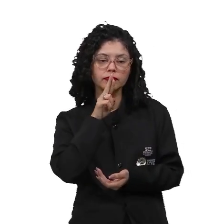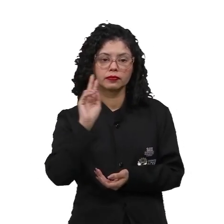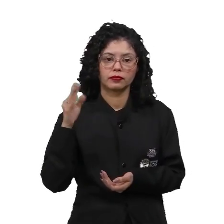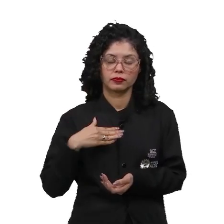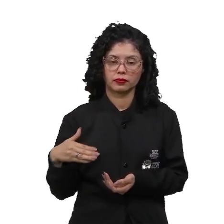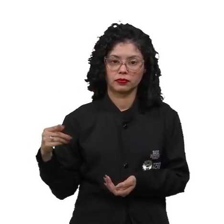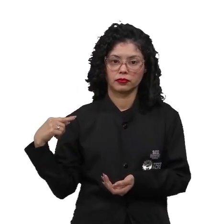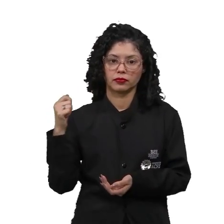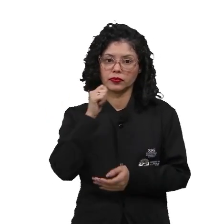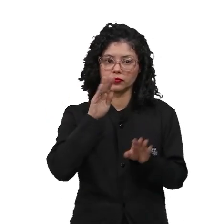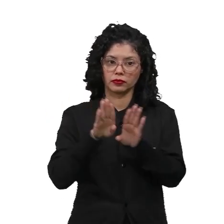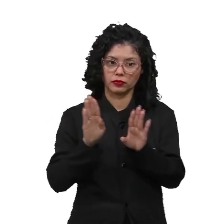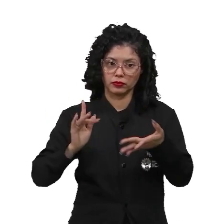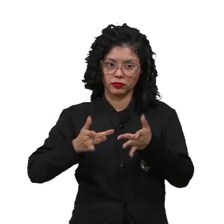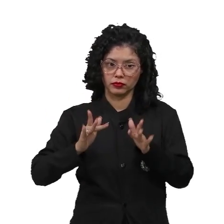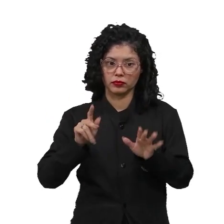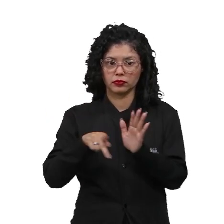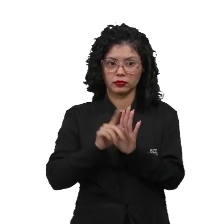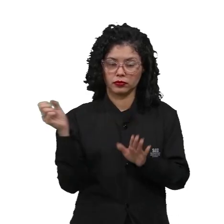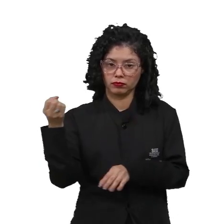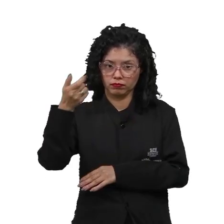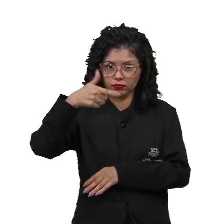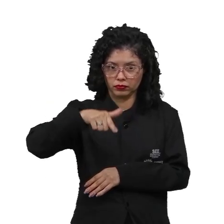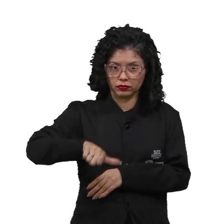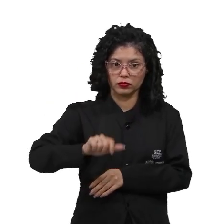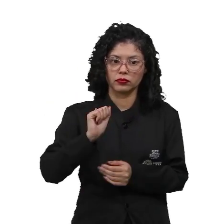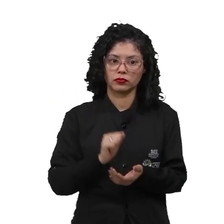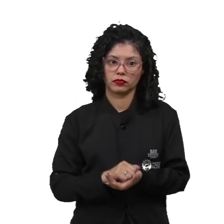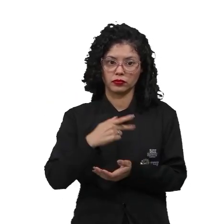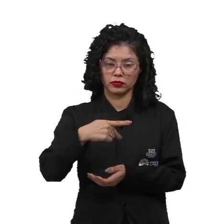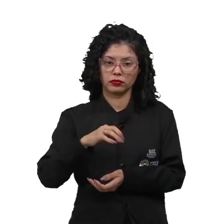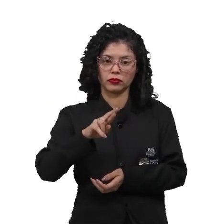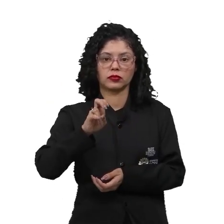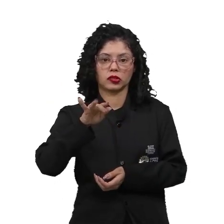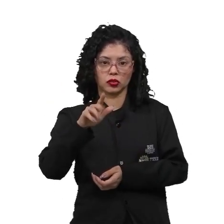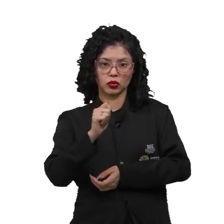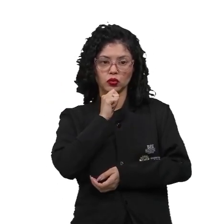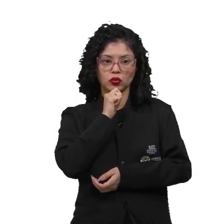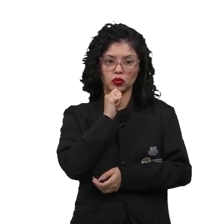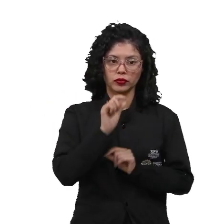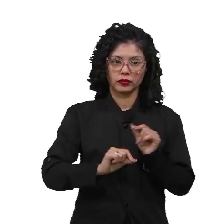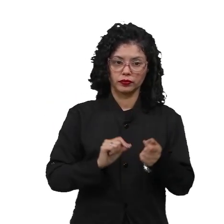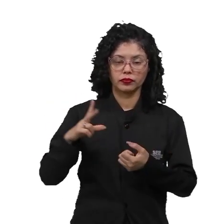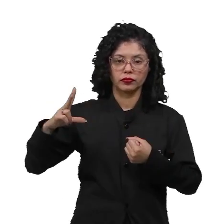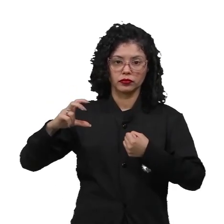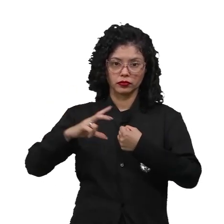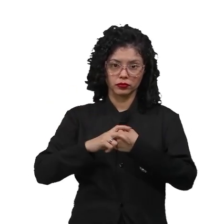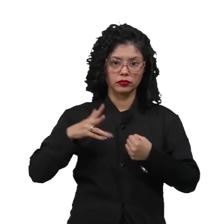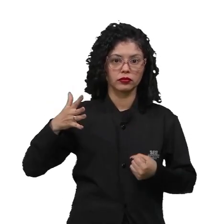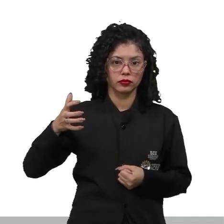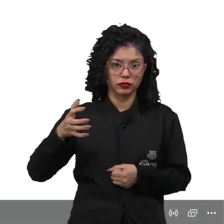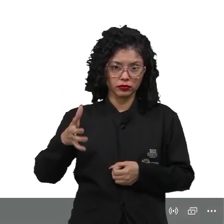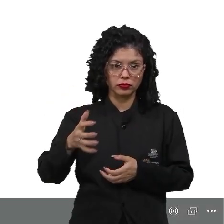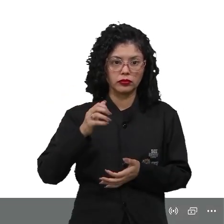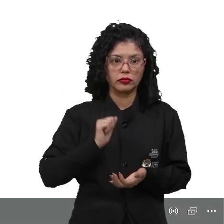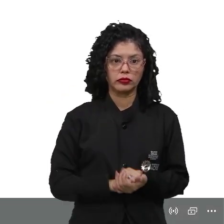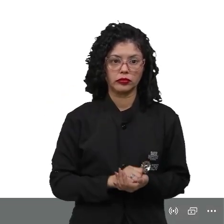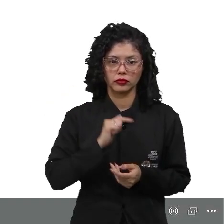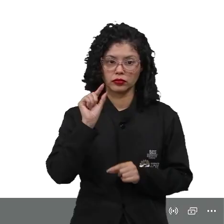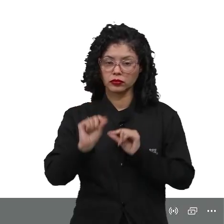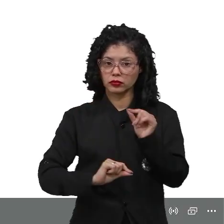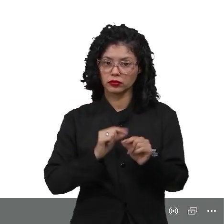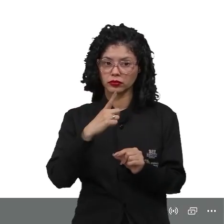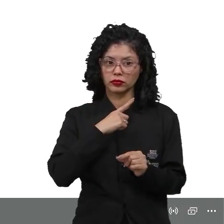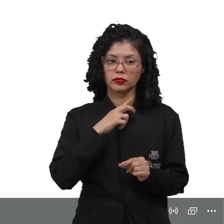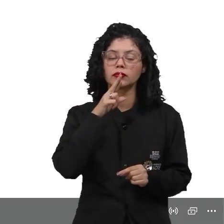nosso organismo entrar em contato novamente com esse patógeno, né, com esse vírus ou bactéria, ele vai ser o quê? Ele